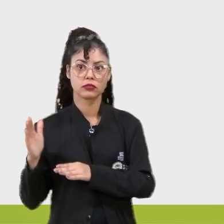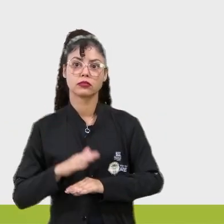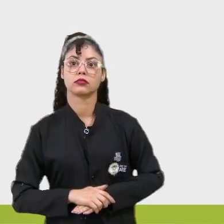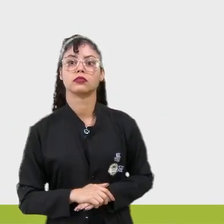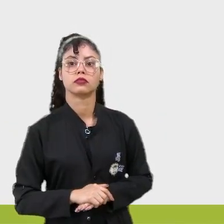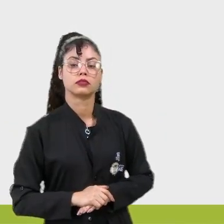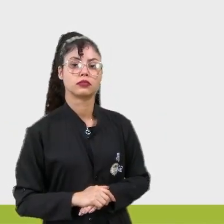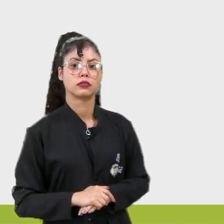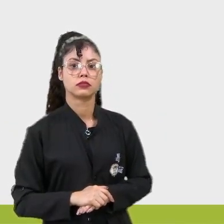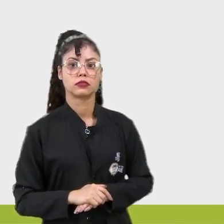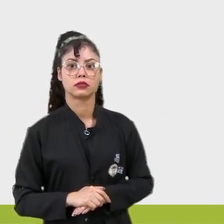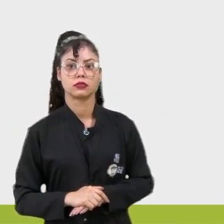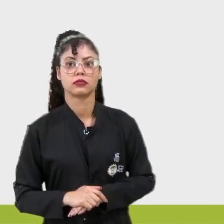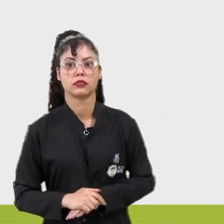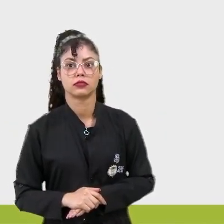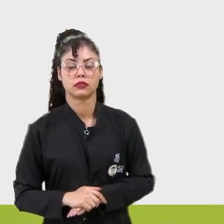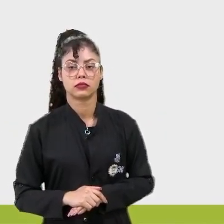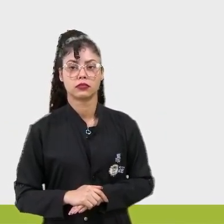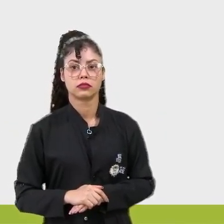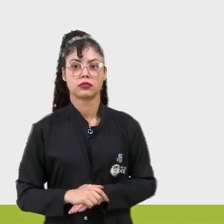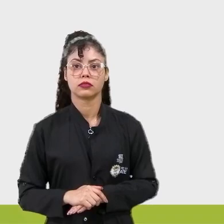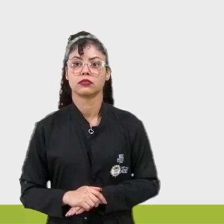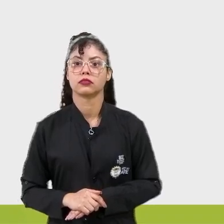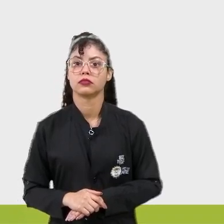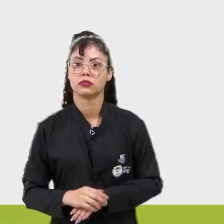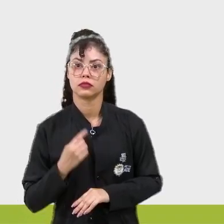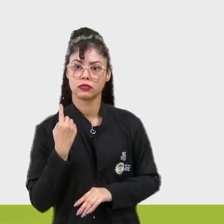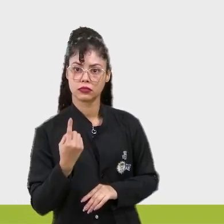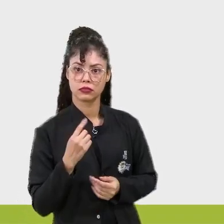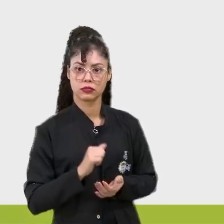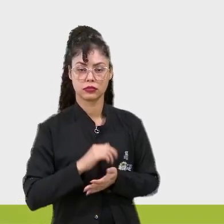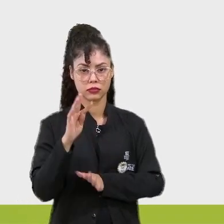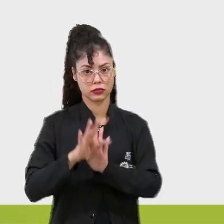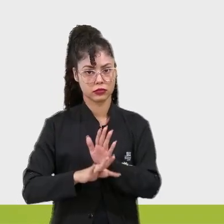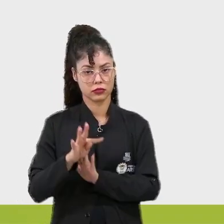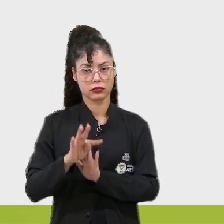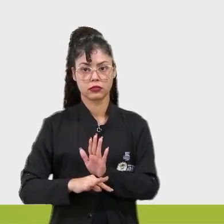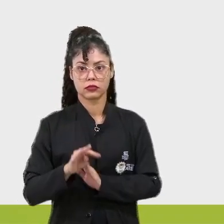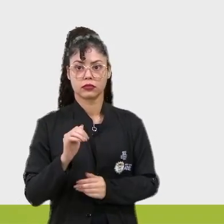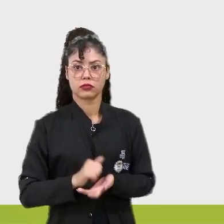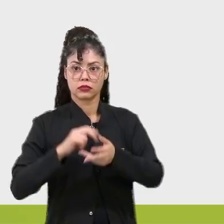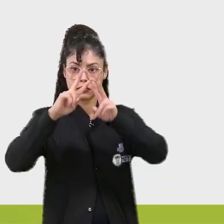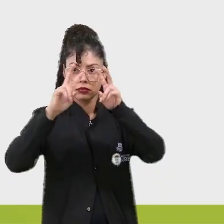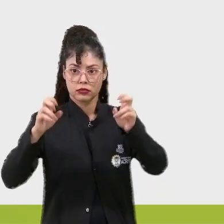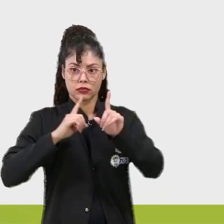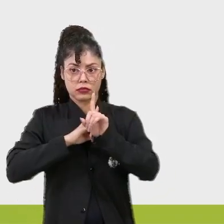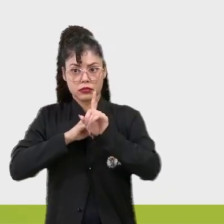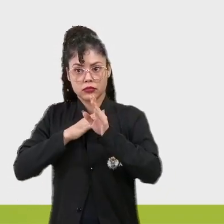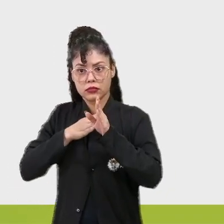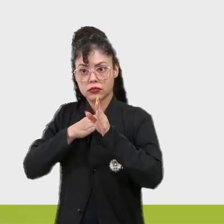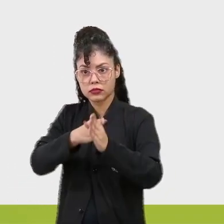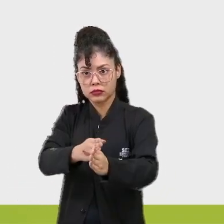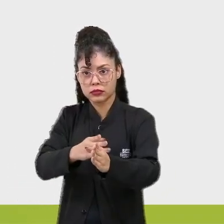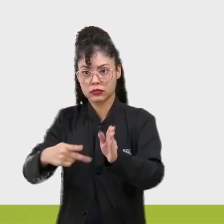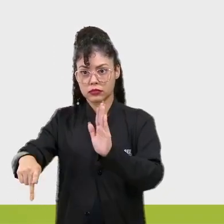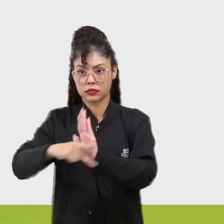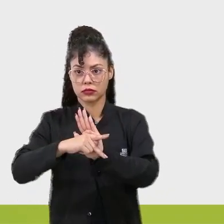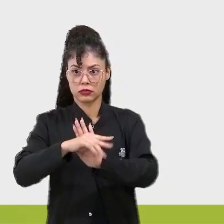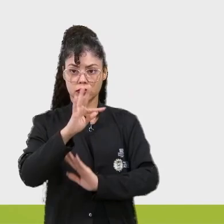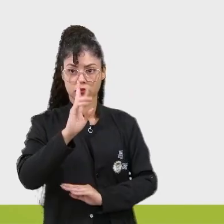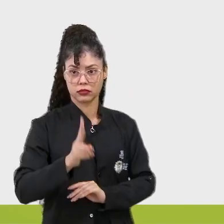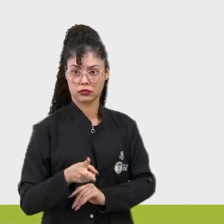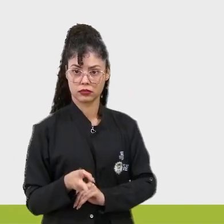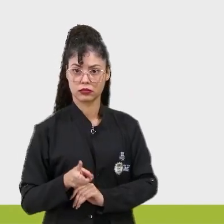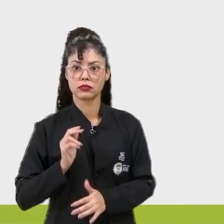Então, fica ali no nível 0. No nível 1 é um texto tangente ao tema e com direção, ou então